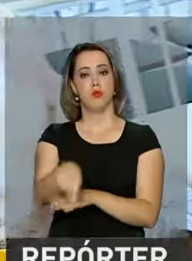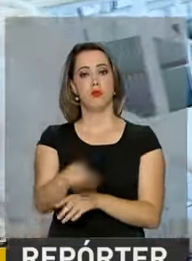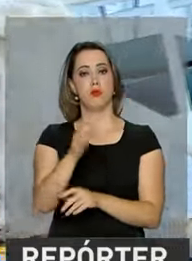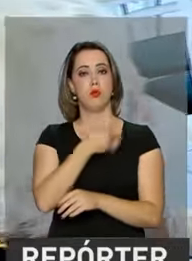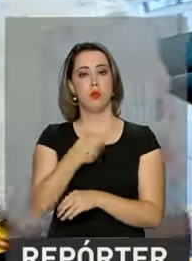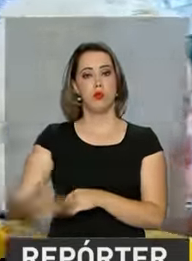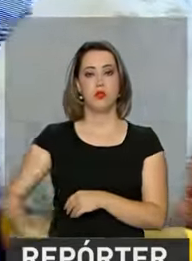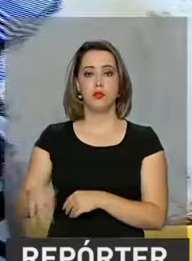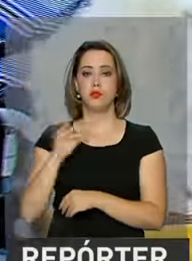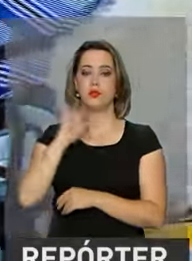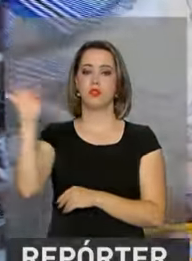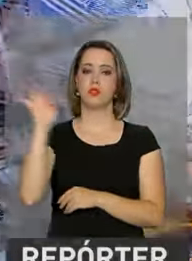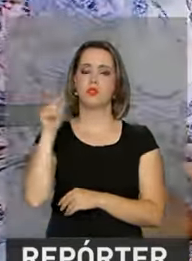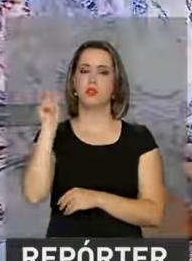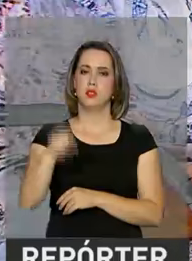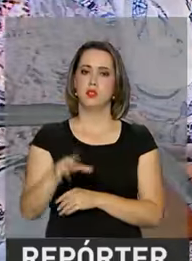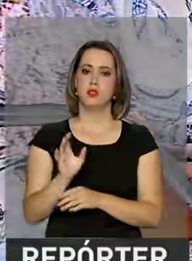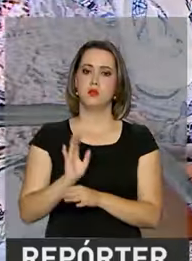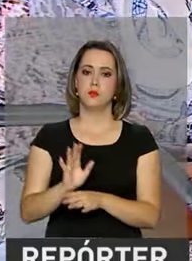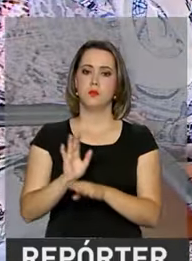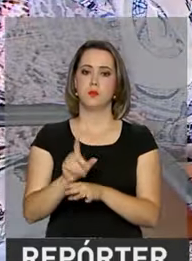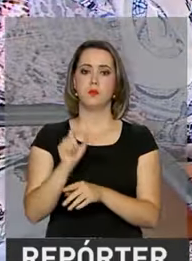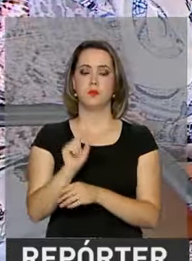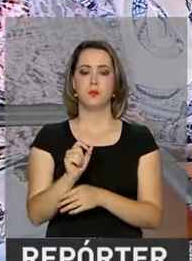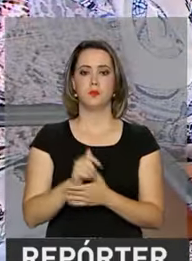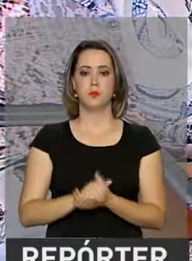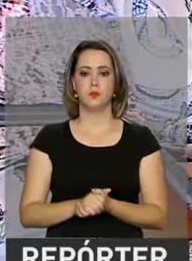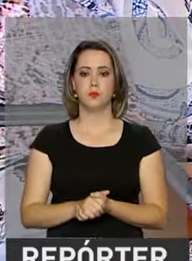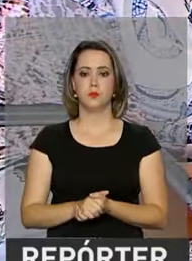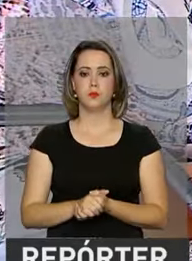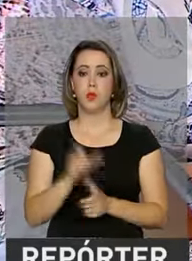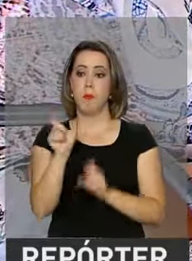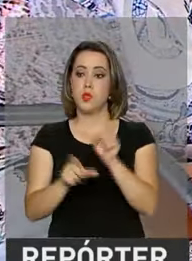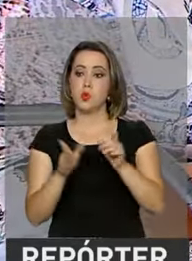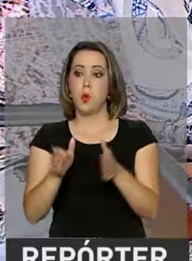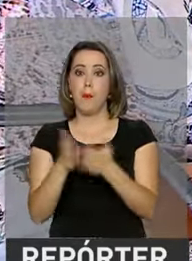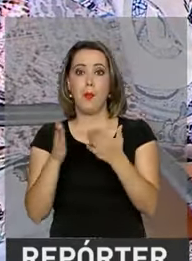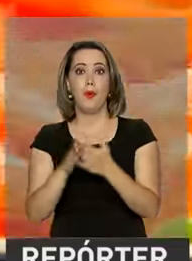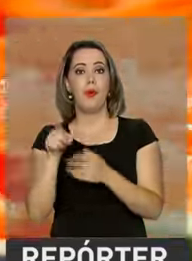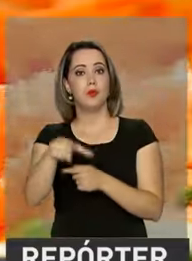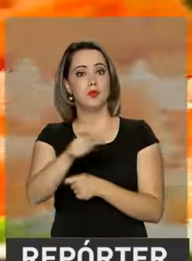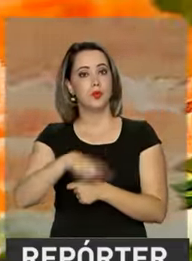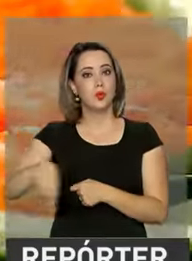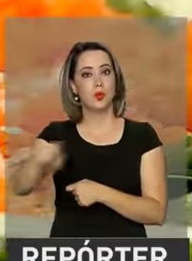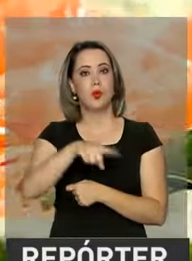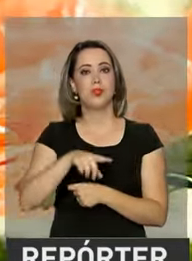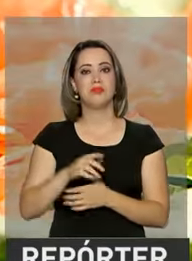para atender o pessoal mais carente da região.